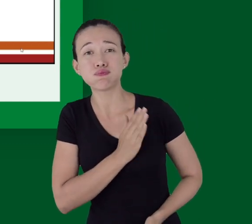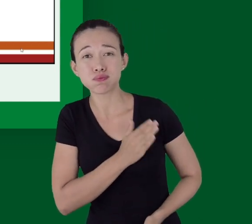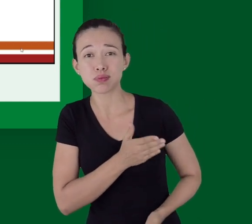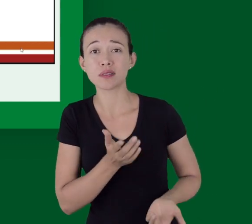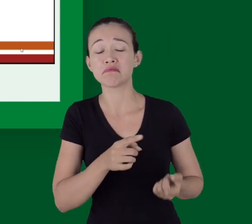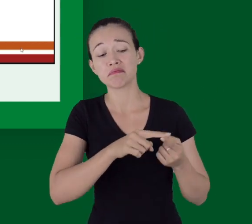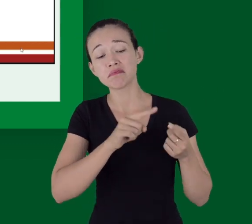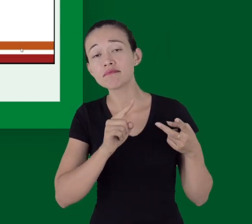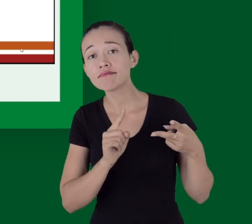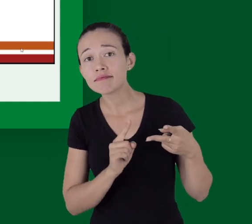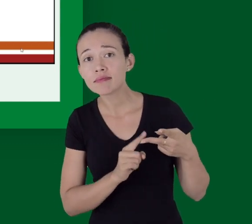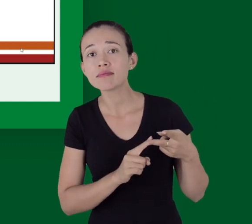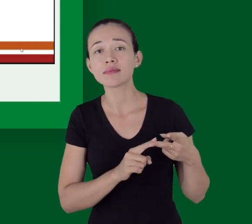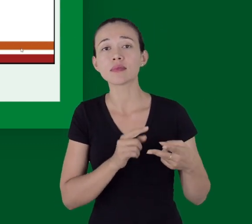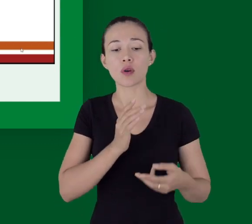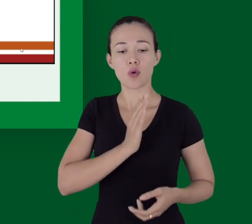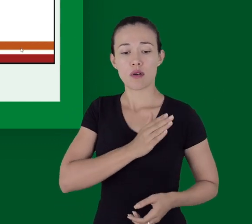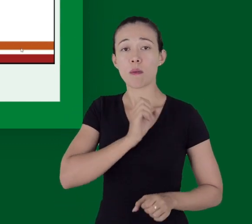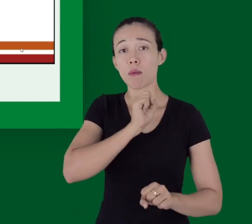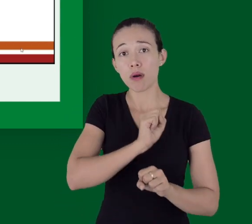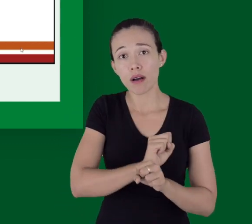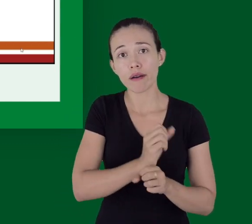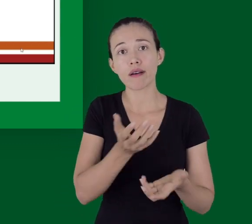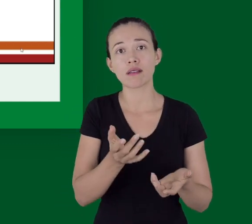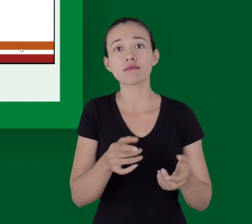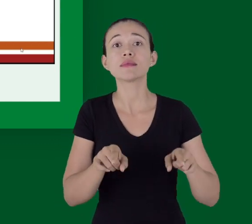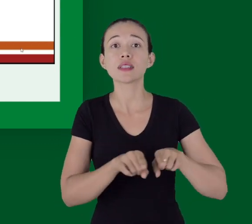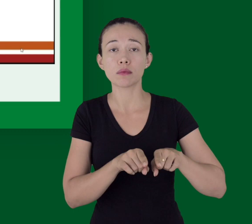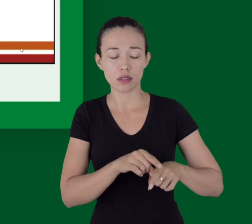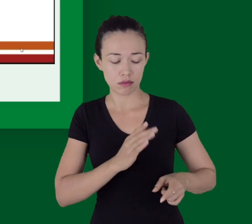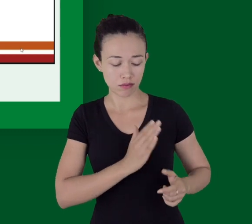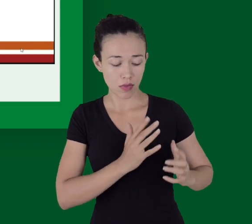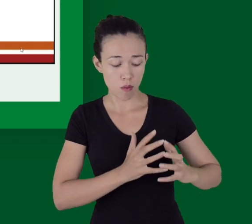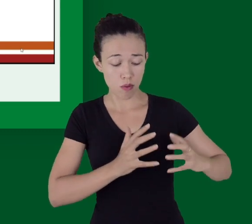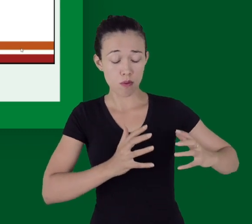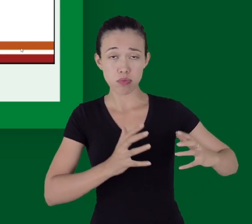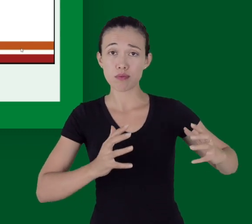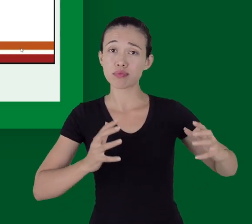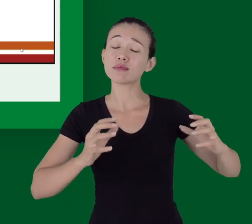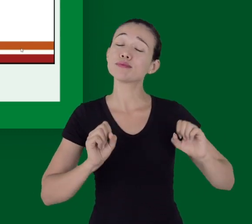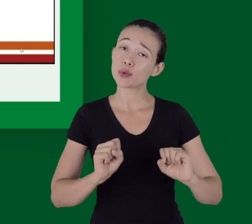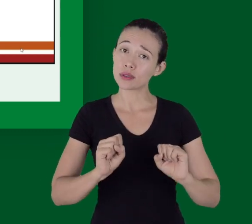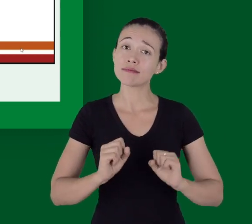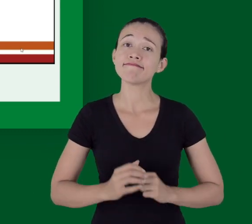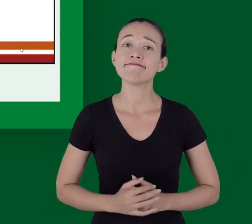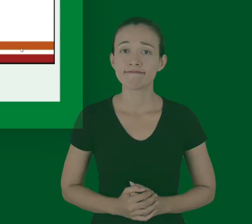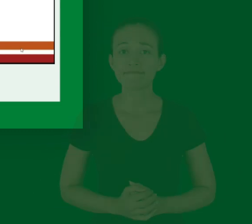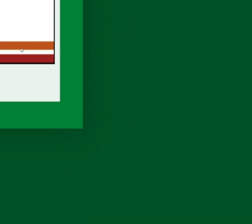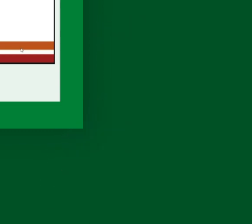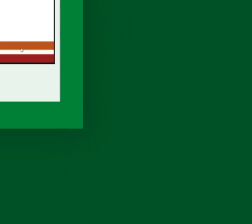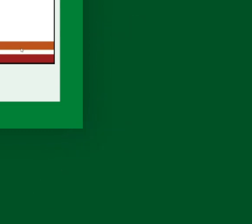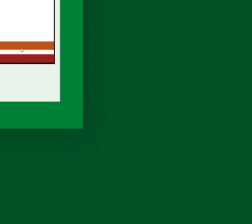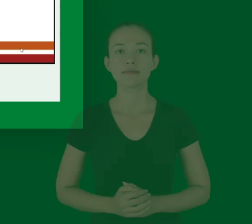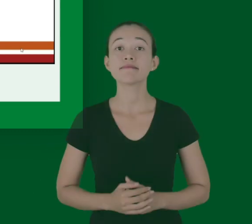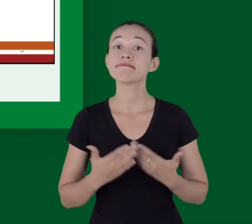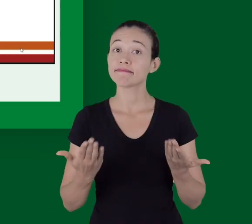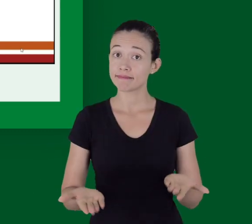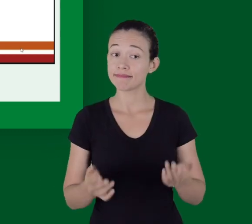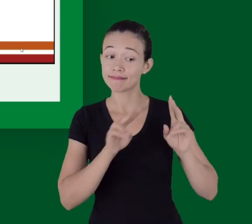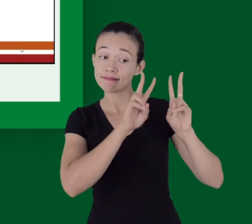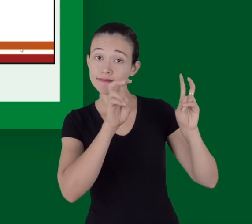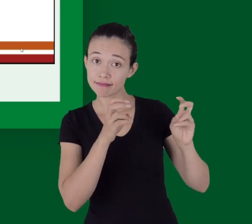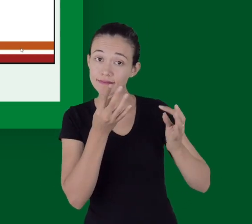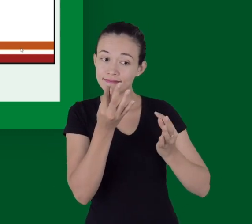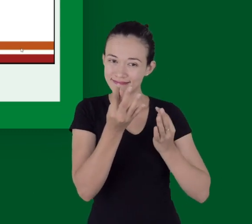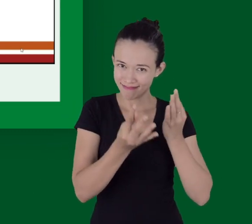BC. Eu nem sei mais esses mnemônicos, mas eu costumo falar que eu não gosto desse mnemônico. Por quê? Porque a gente tende